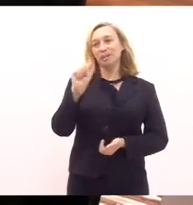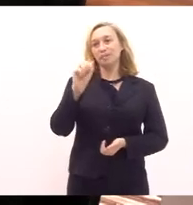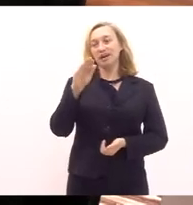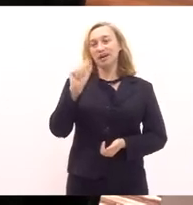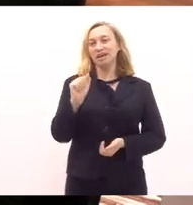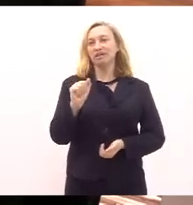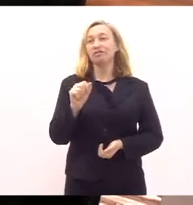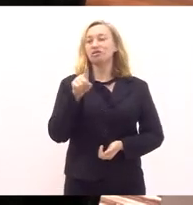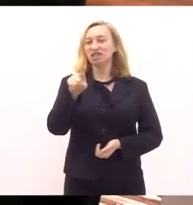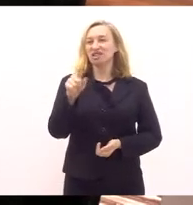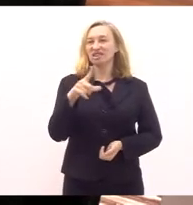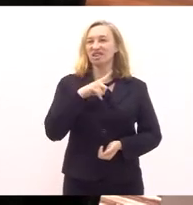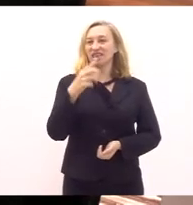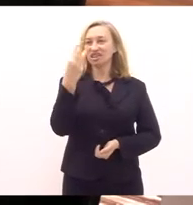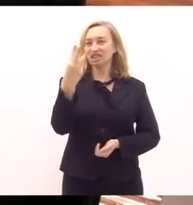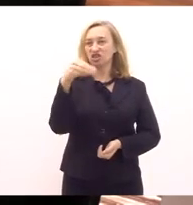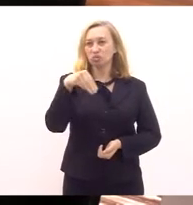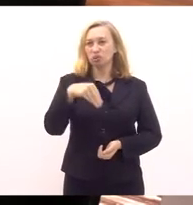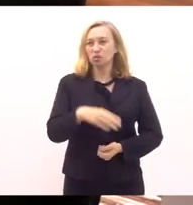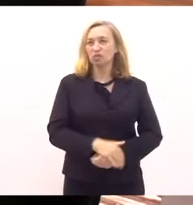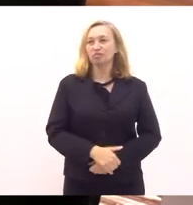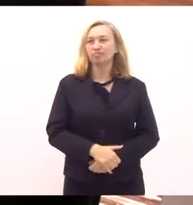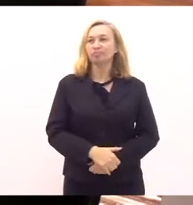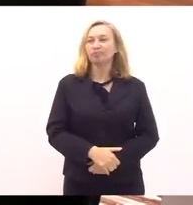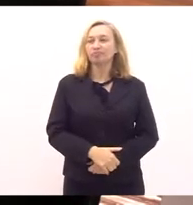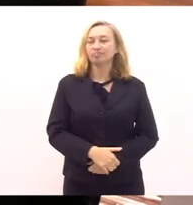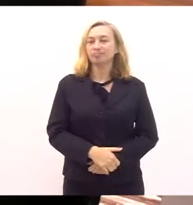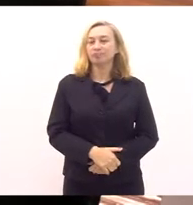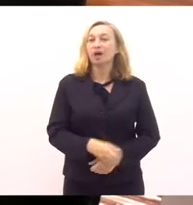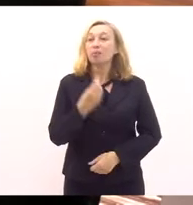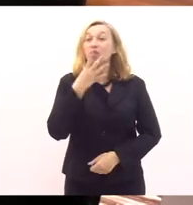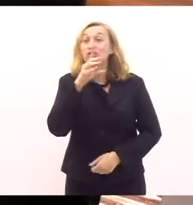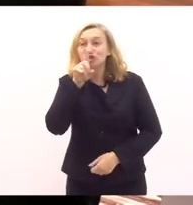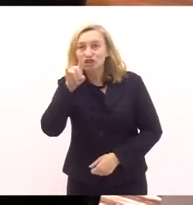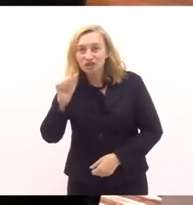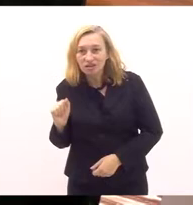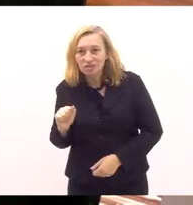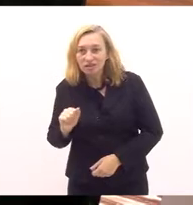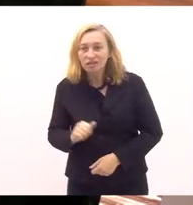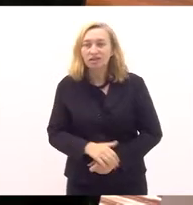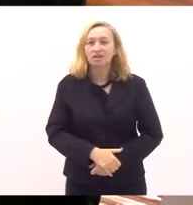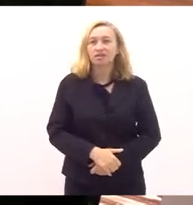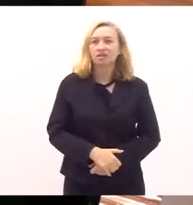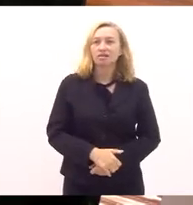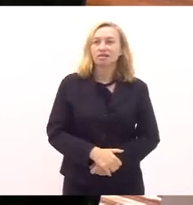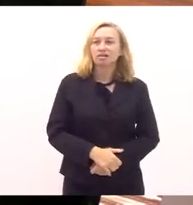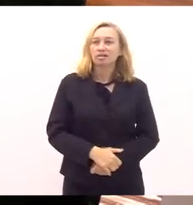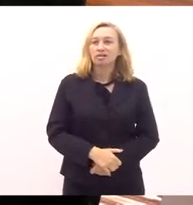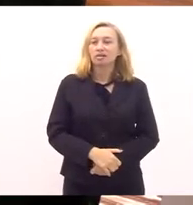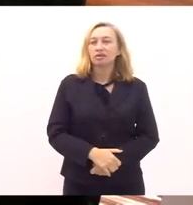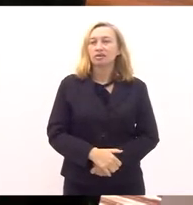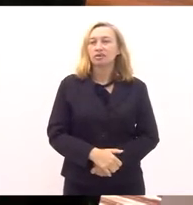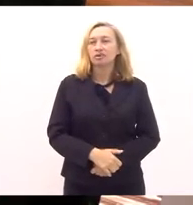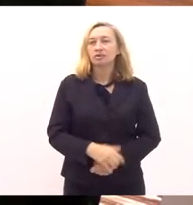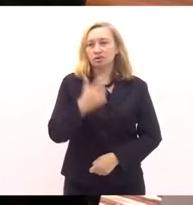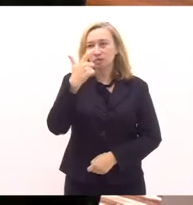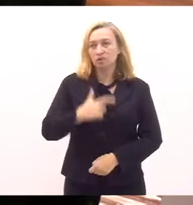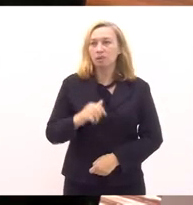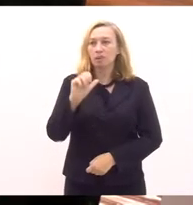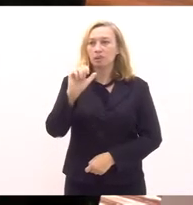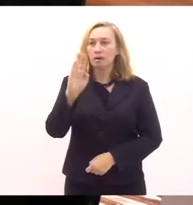tem 3 minutos. Bom dia a todas e a todos. Sou Bárbara